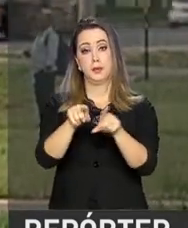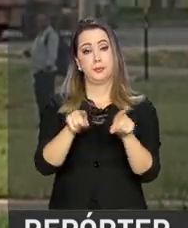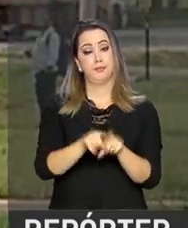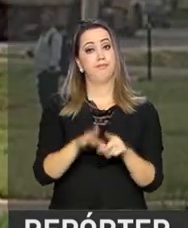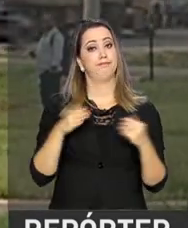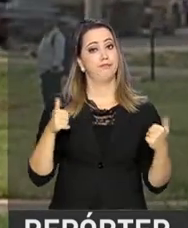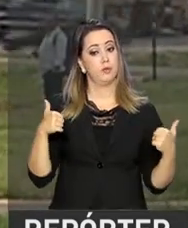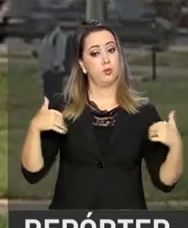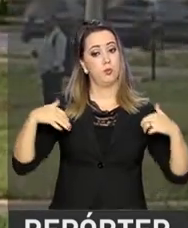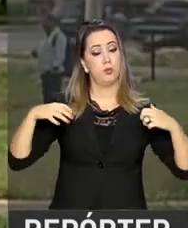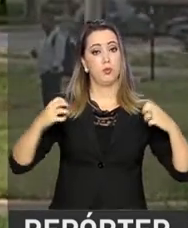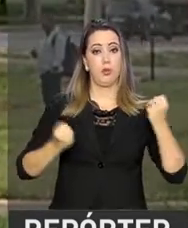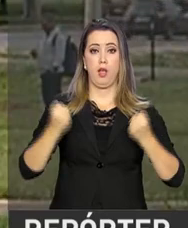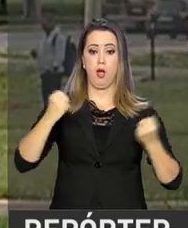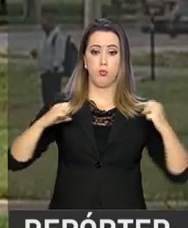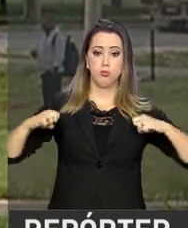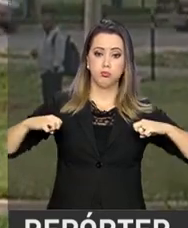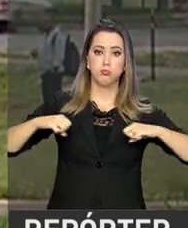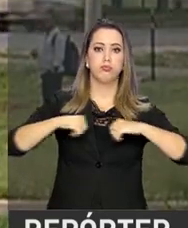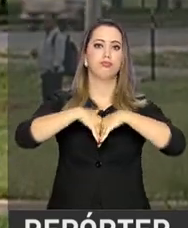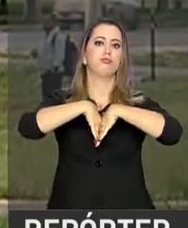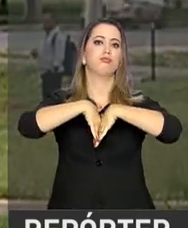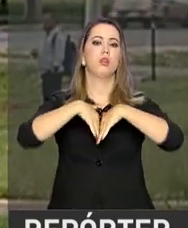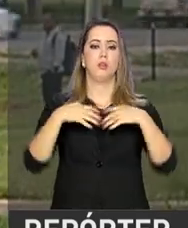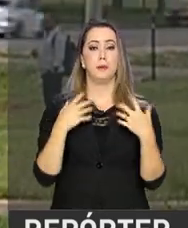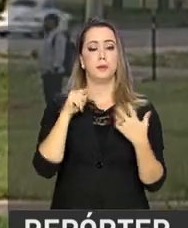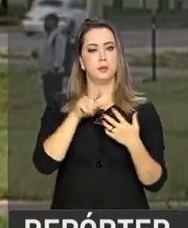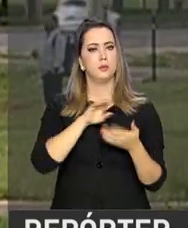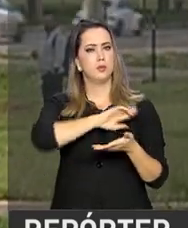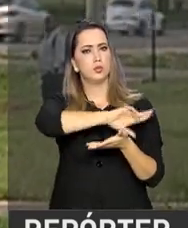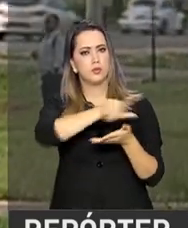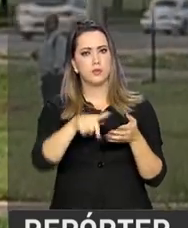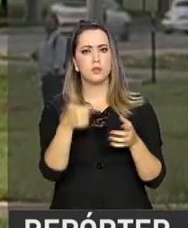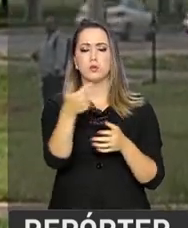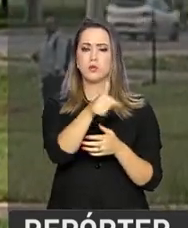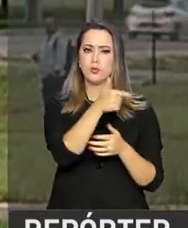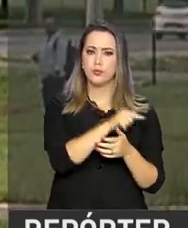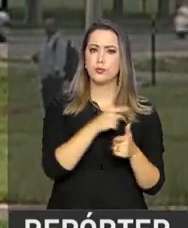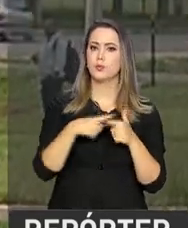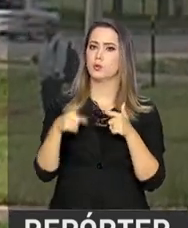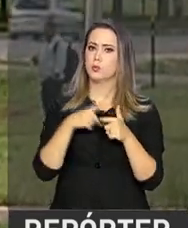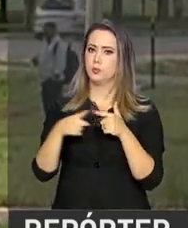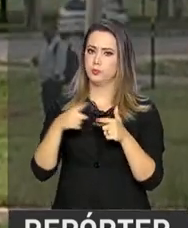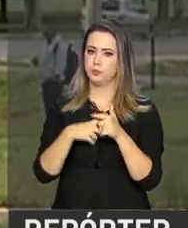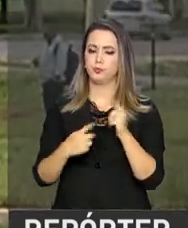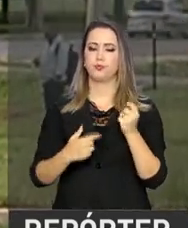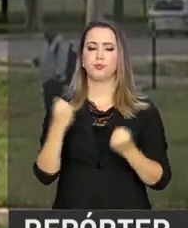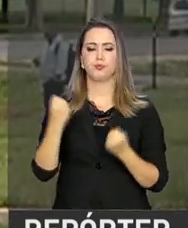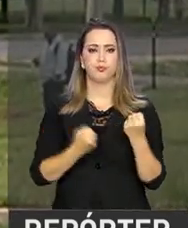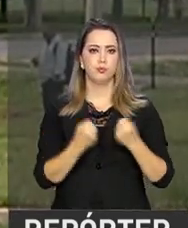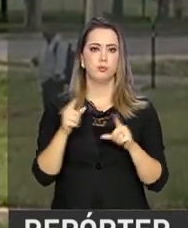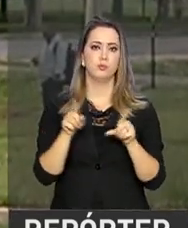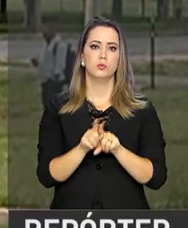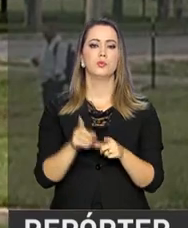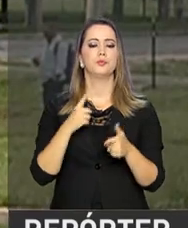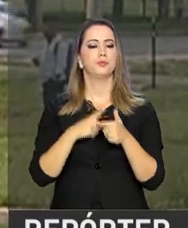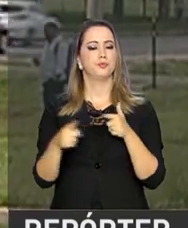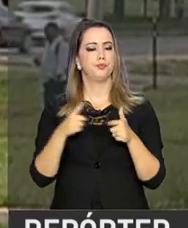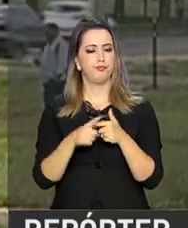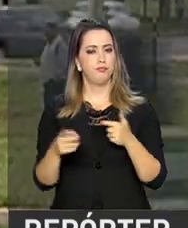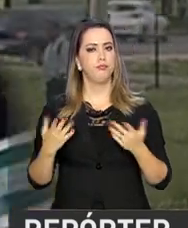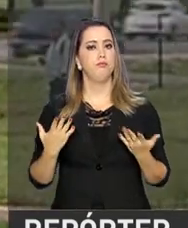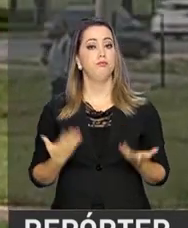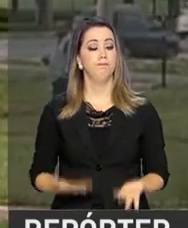normalmente resultam em feridos graves e mortos, e outras infrações de trânsito que contribuem para a letalidade, para a maior gravidade dos